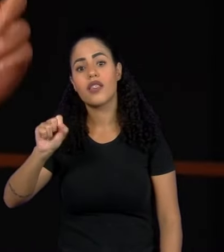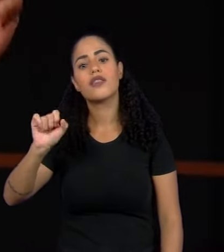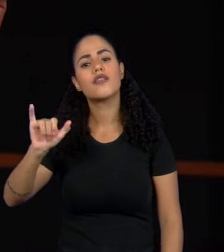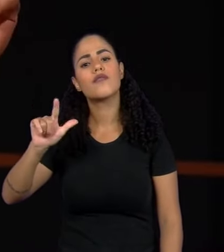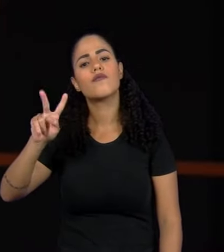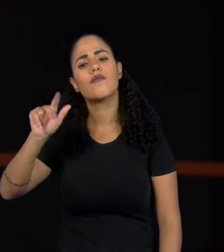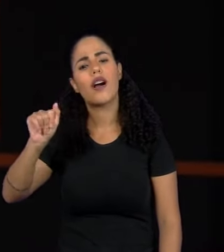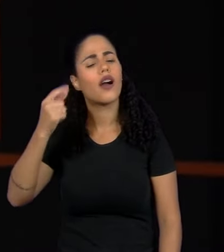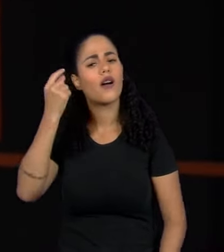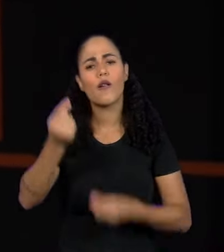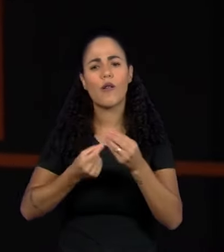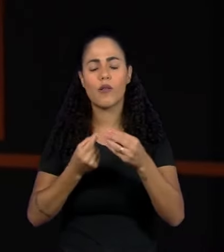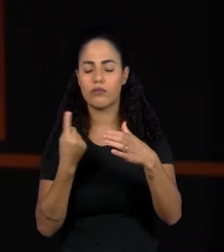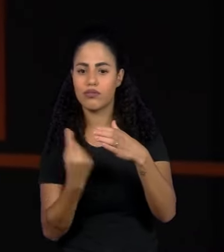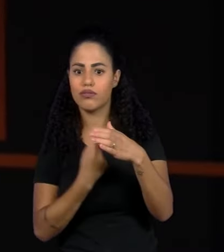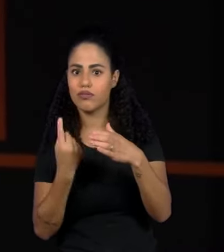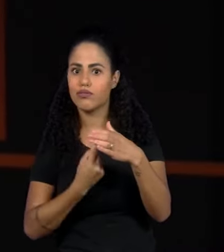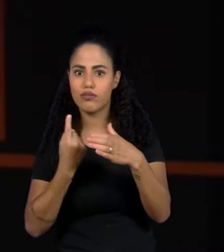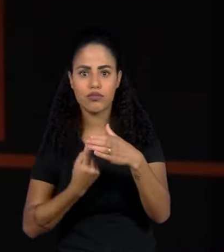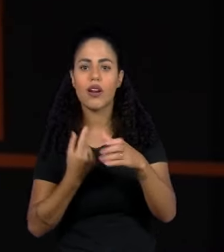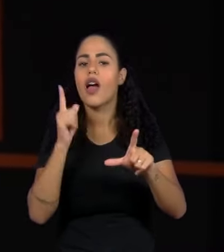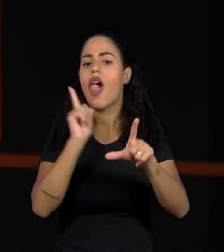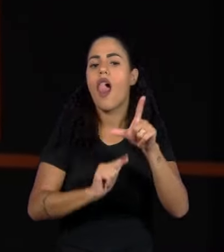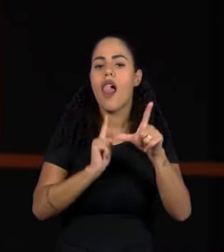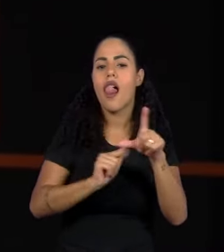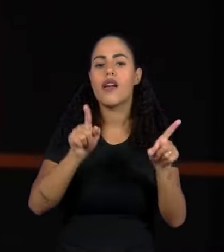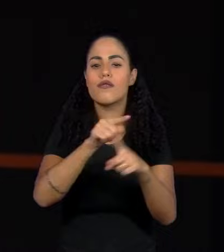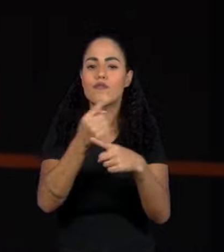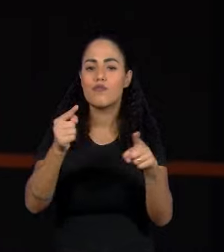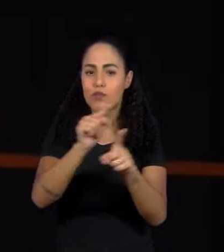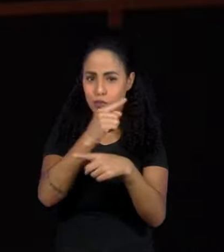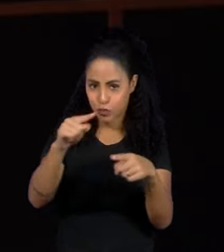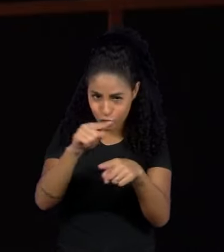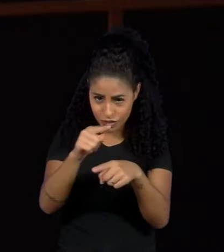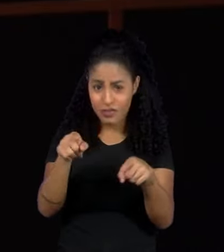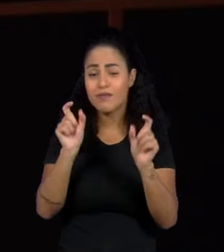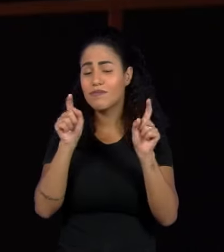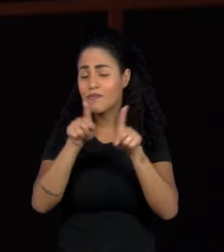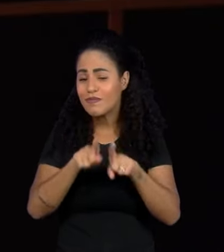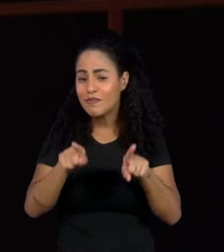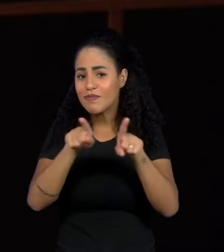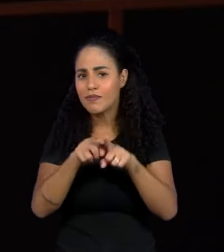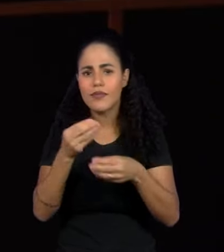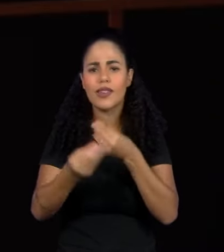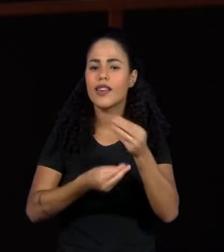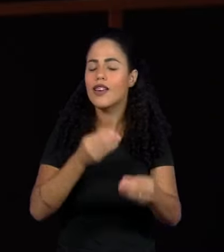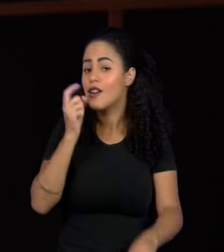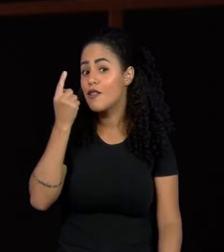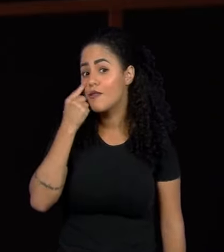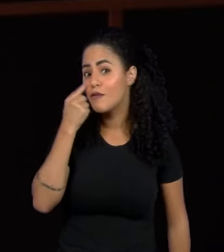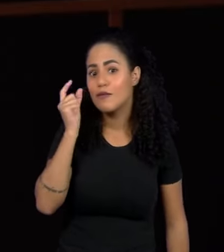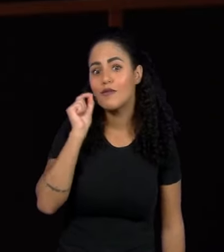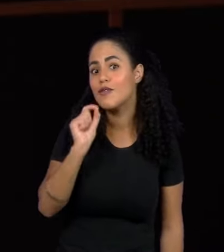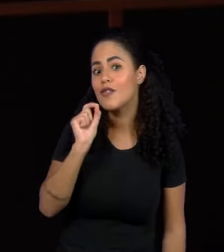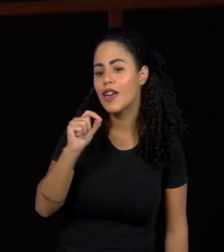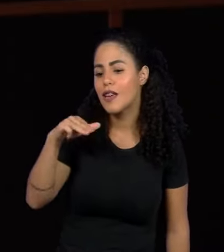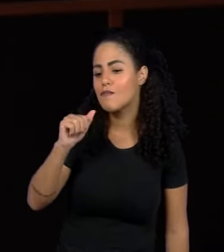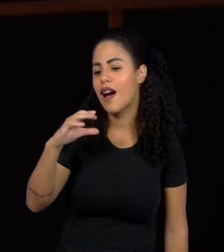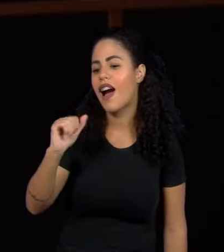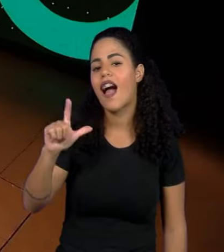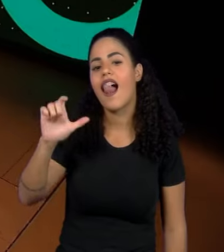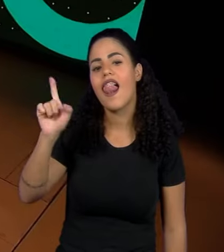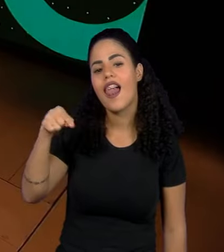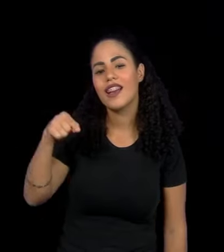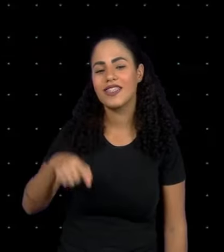gravou um CD inteiro só com músicas do Moreira da Silva. É isso mesmo. Então vamos ver o que o Macalé tem para nos